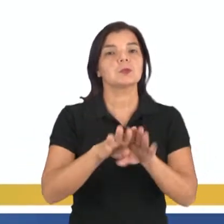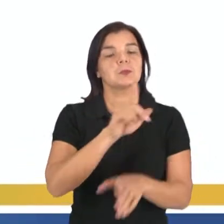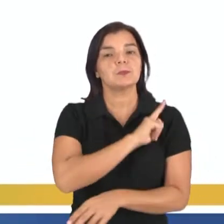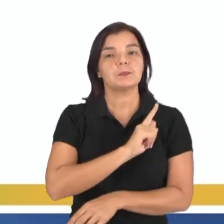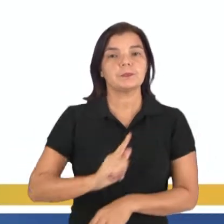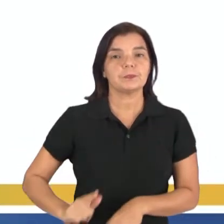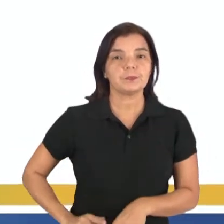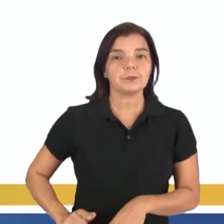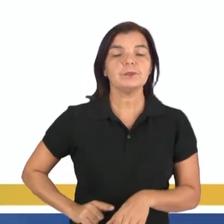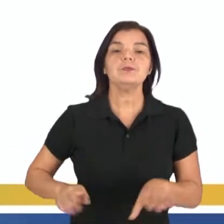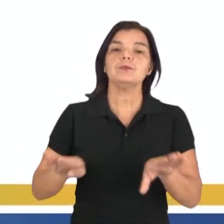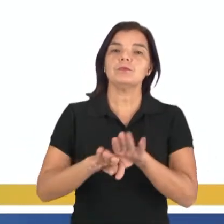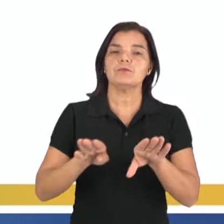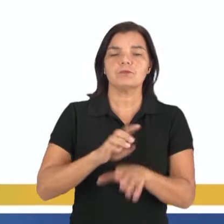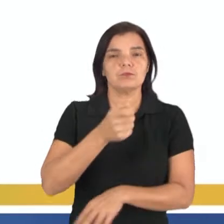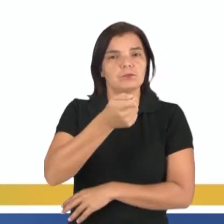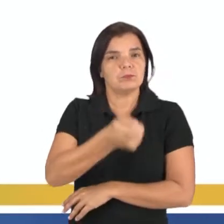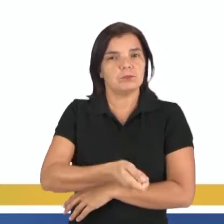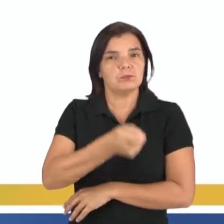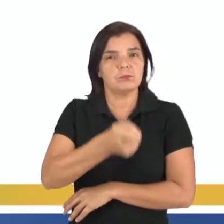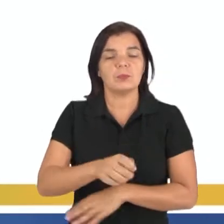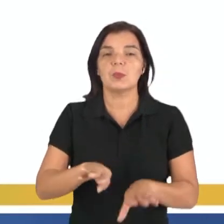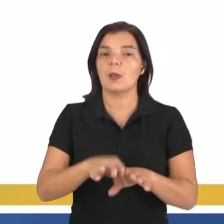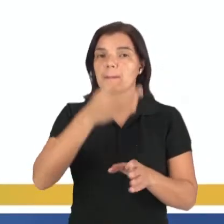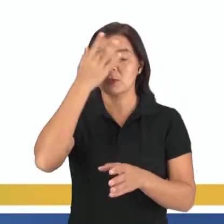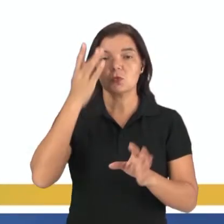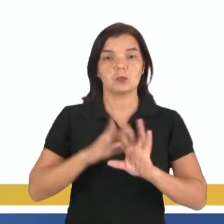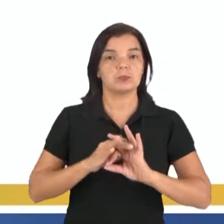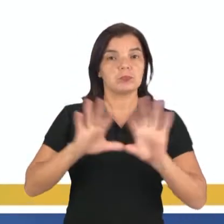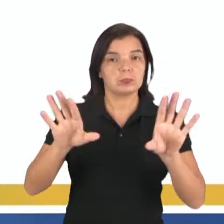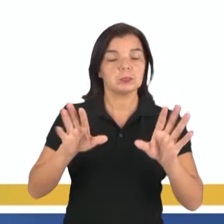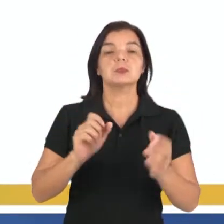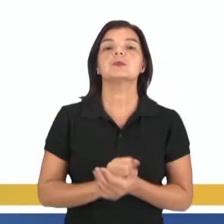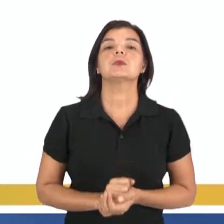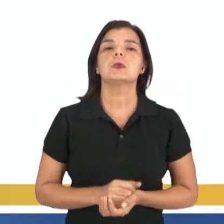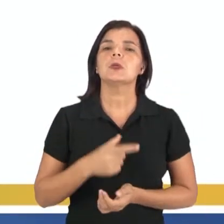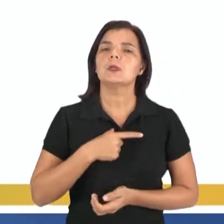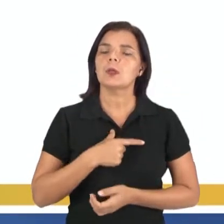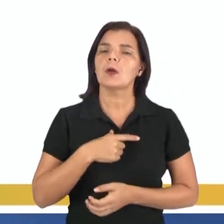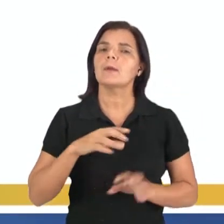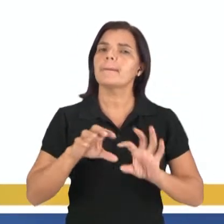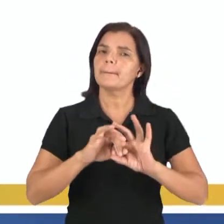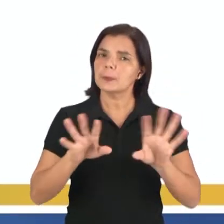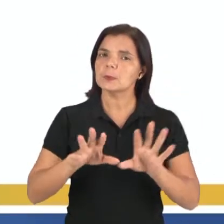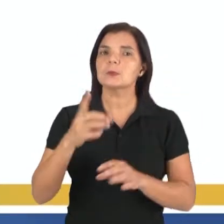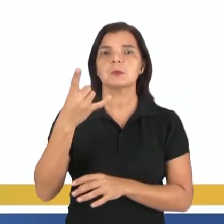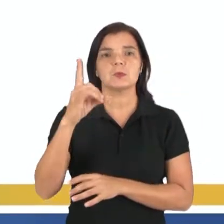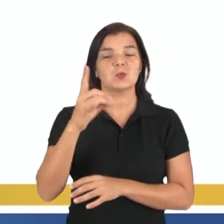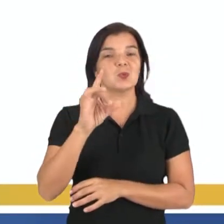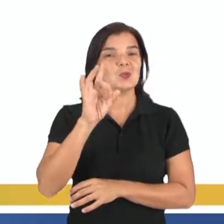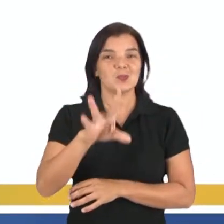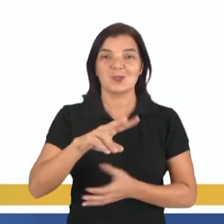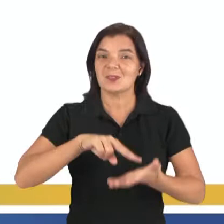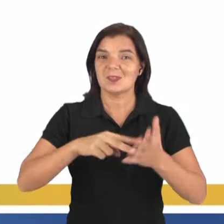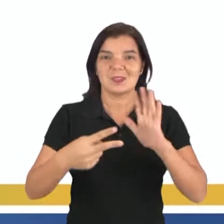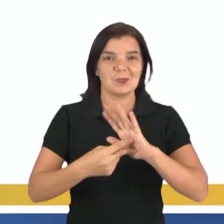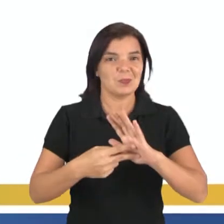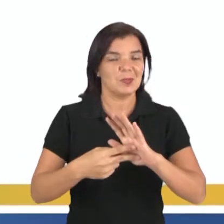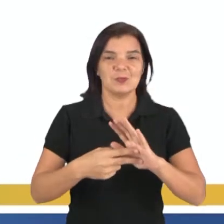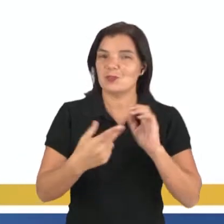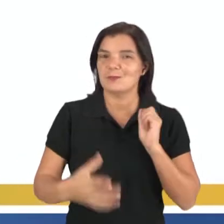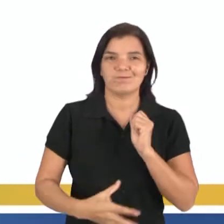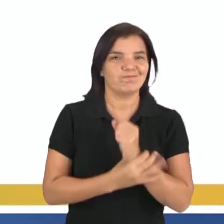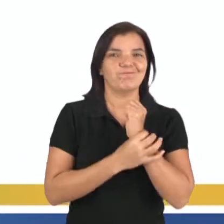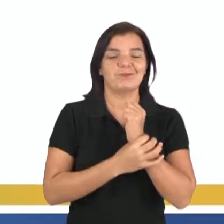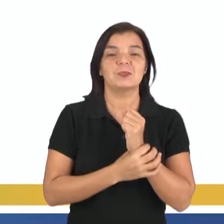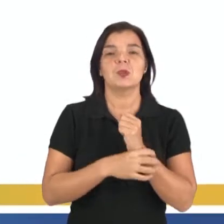governos, autoritários, não autoritários. Então, ser independente para a Bolívia não foi sinônimo de estabilidade.